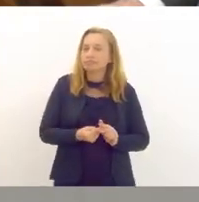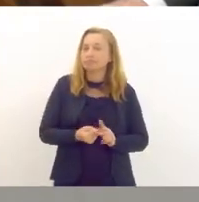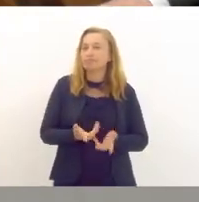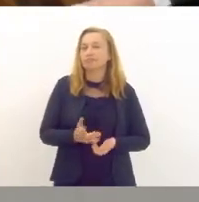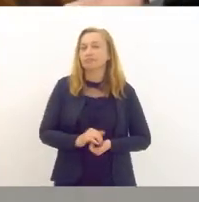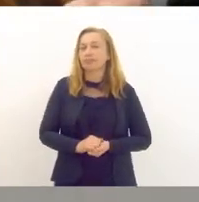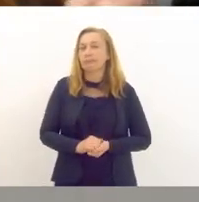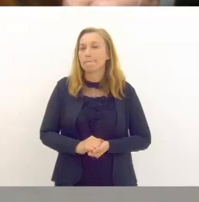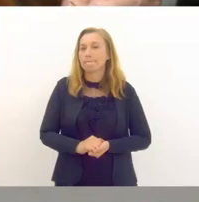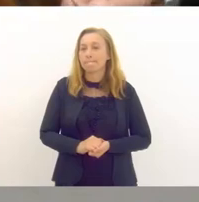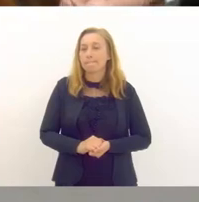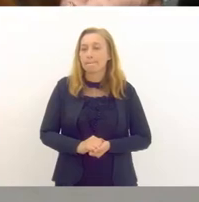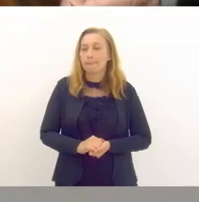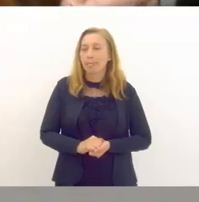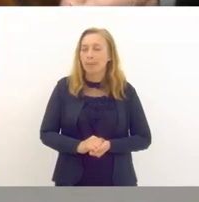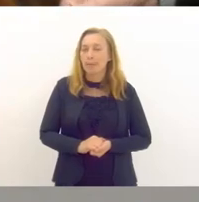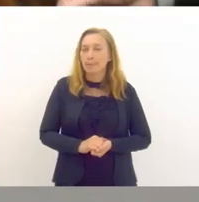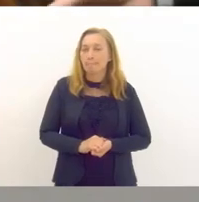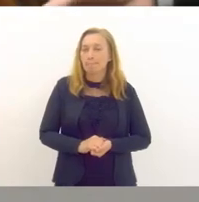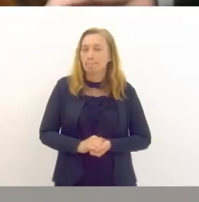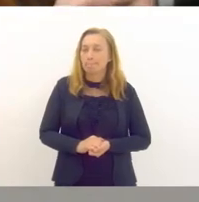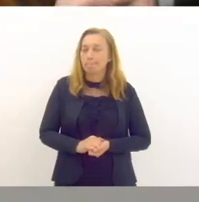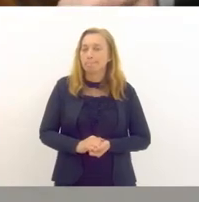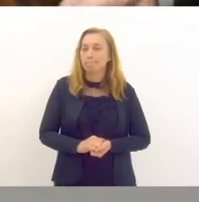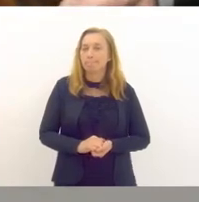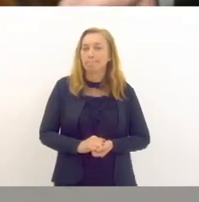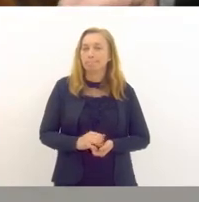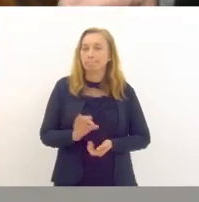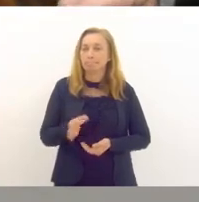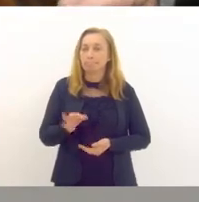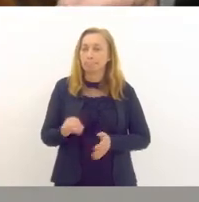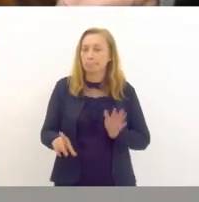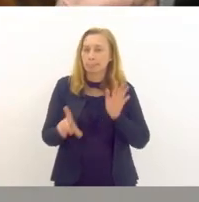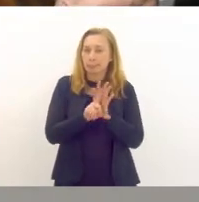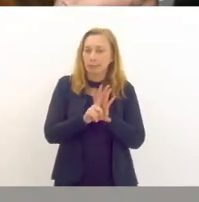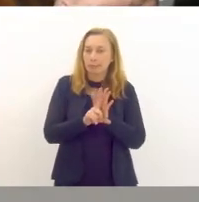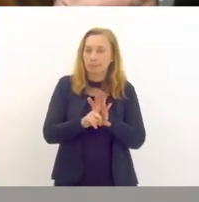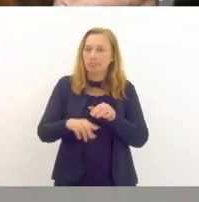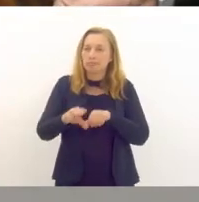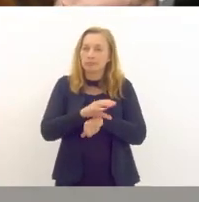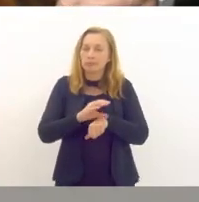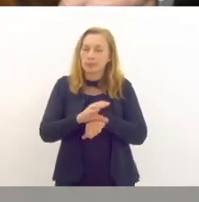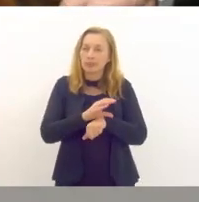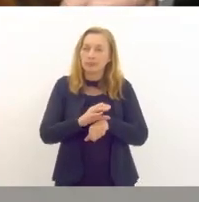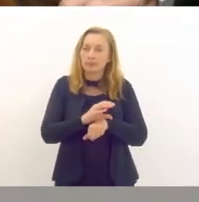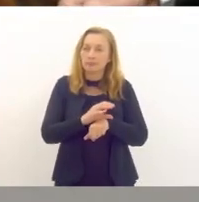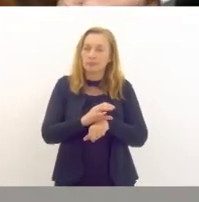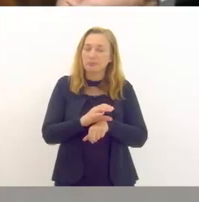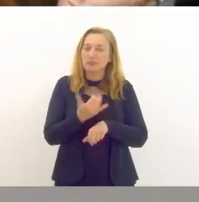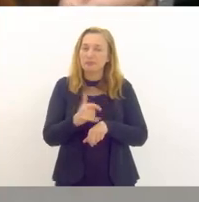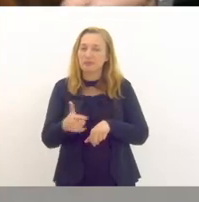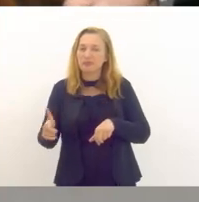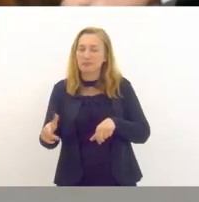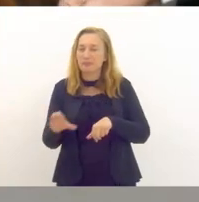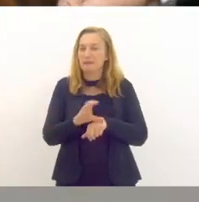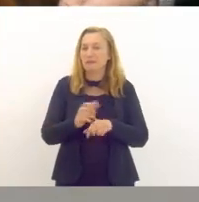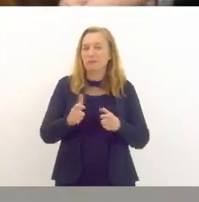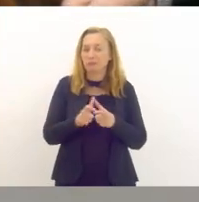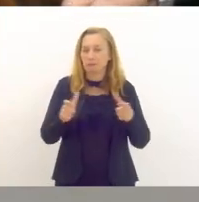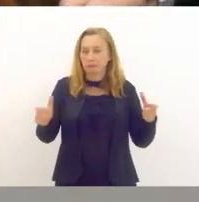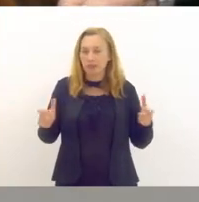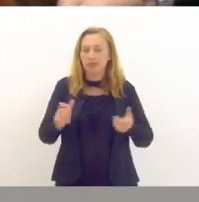chance dessas lei complementares serem inconstitucionais são bastante grandes